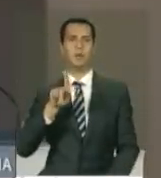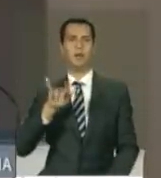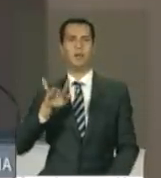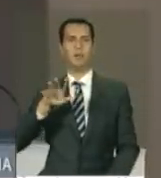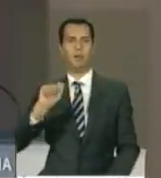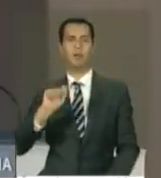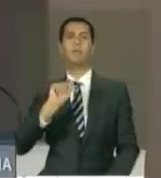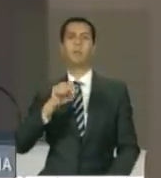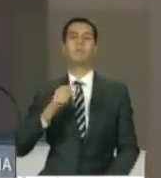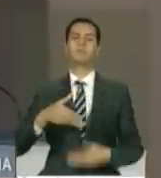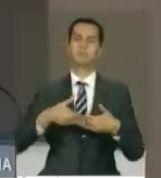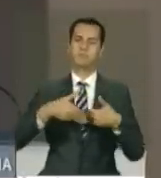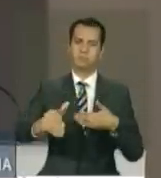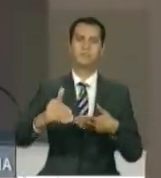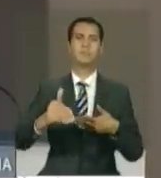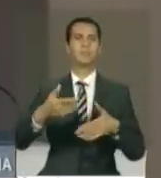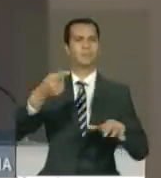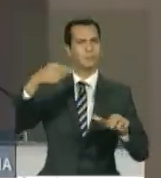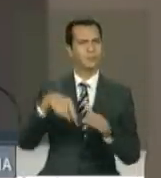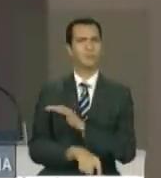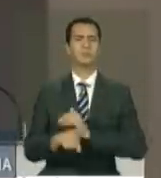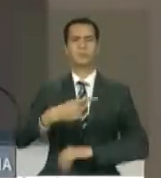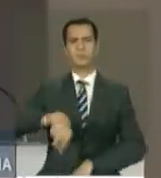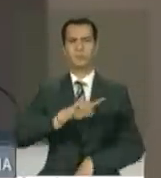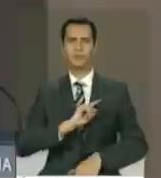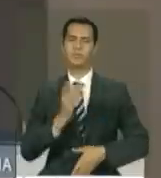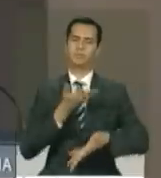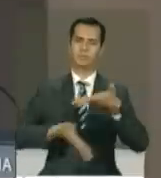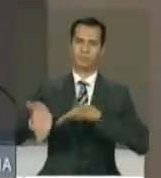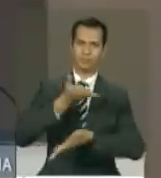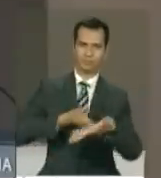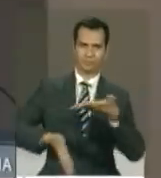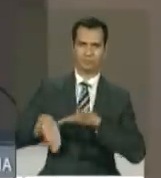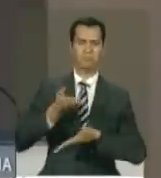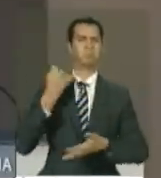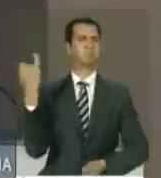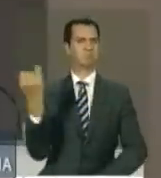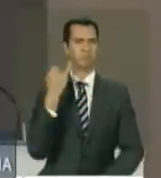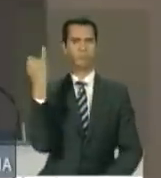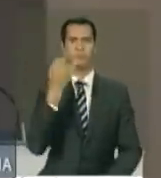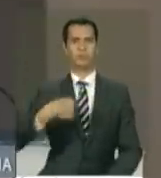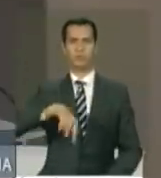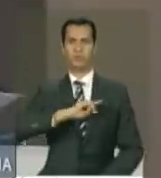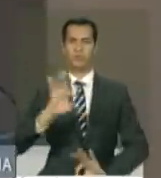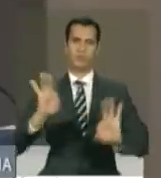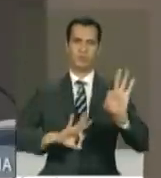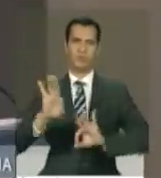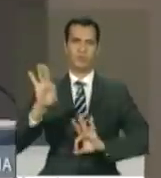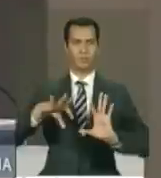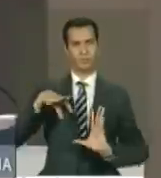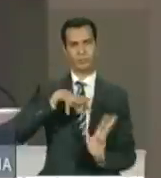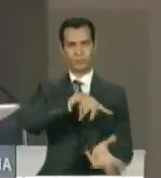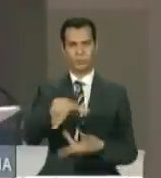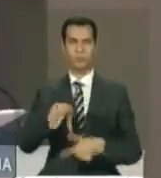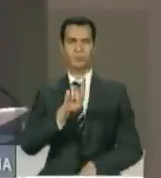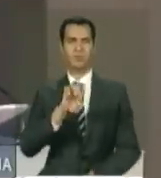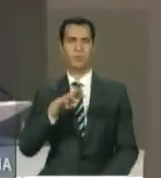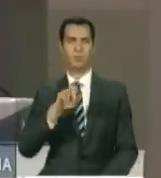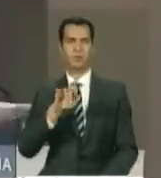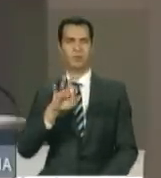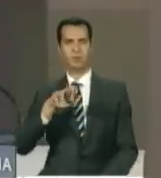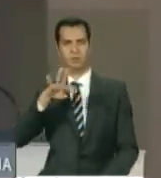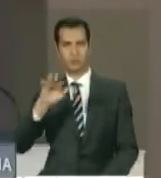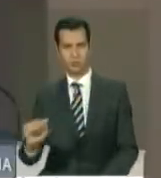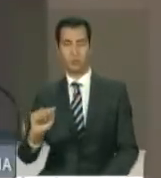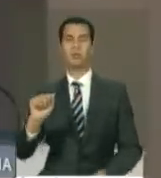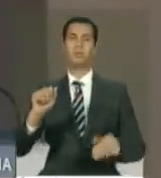no aprofundamento do conhecimento mútuo, fundamental para a construção do mundo mais democrático, aberto e